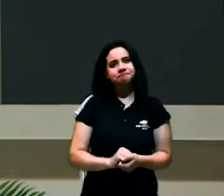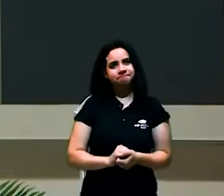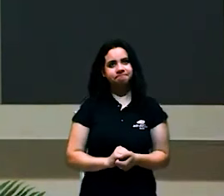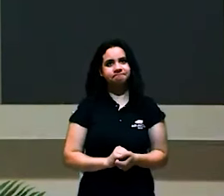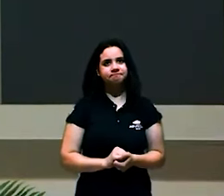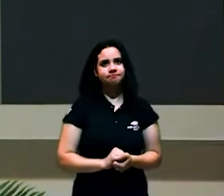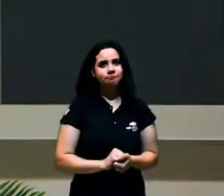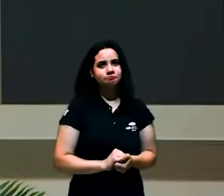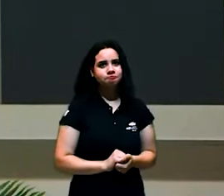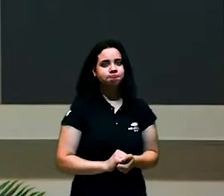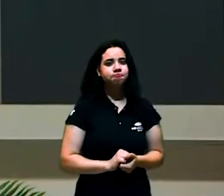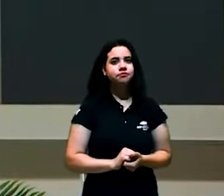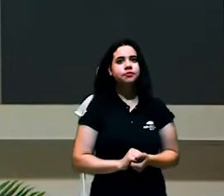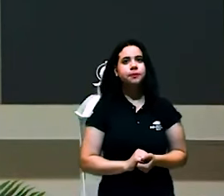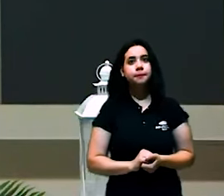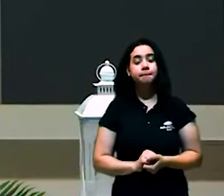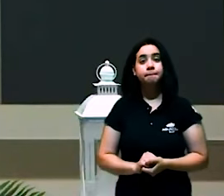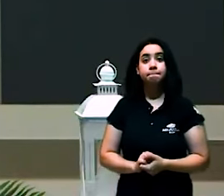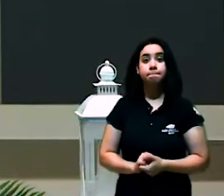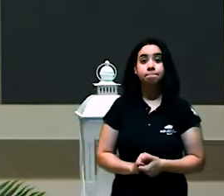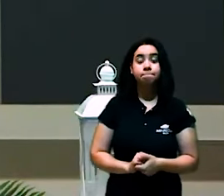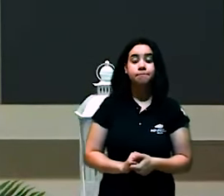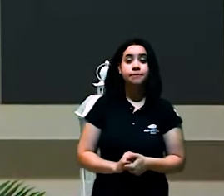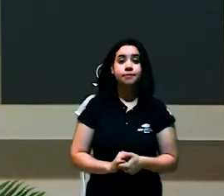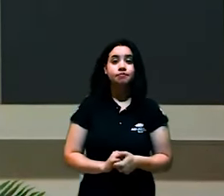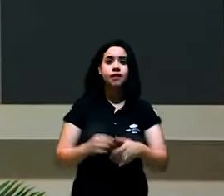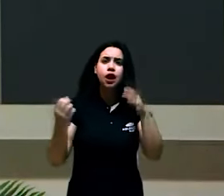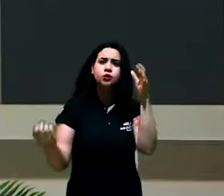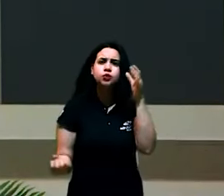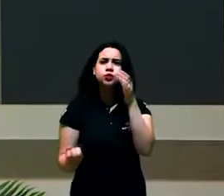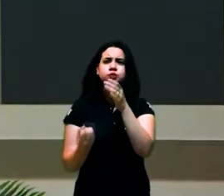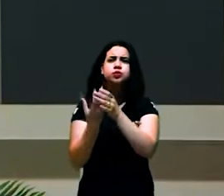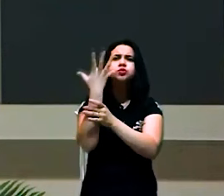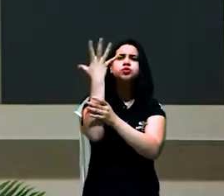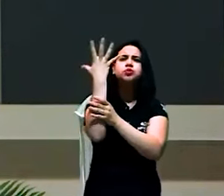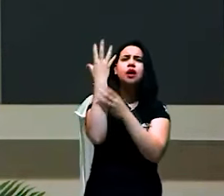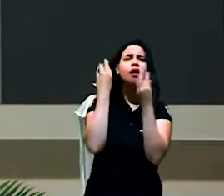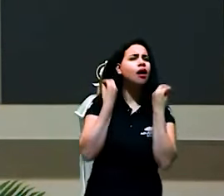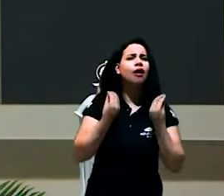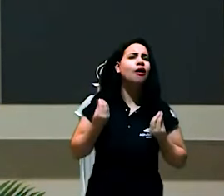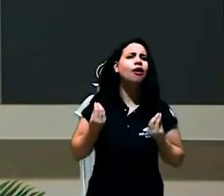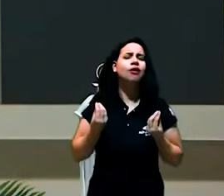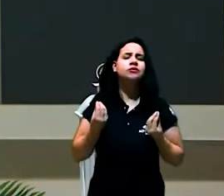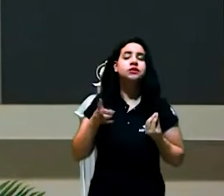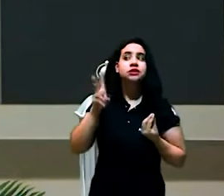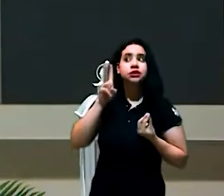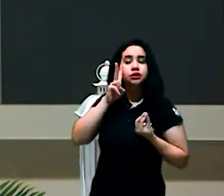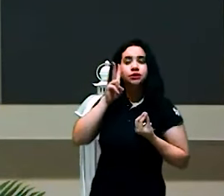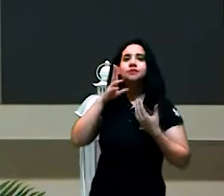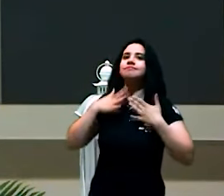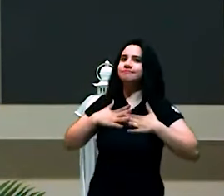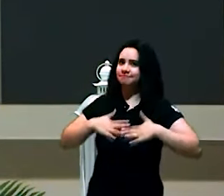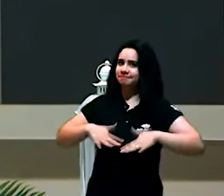isto? Irmãos, quando vão para a história, esse lugar, tu sabe que